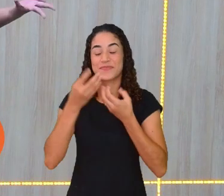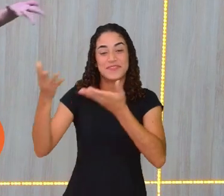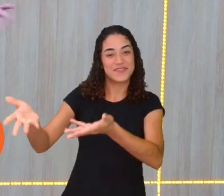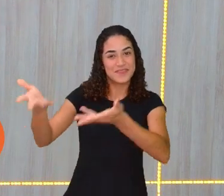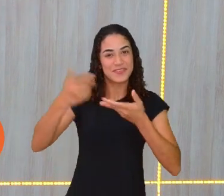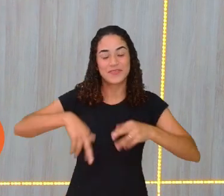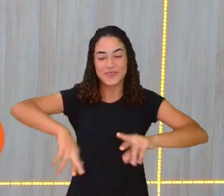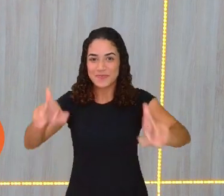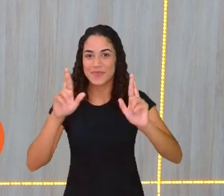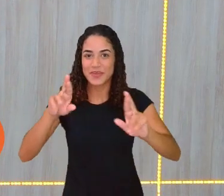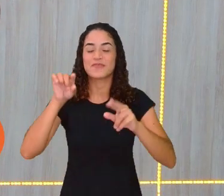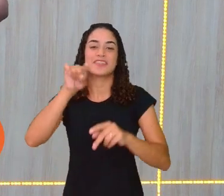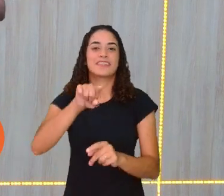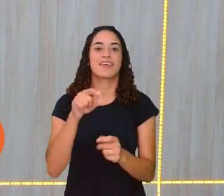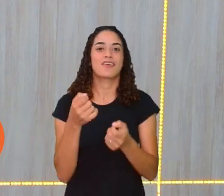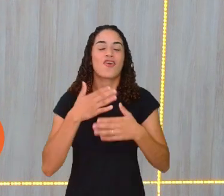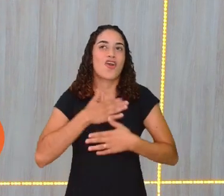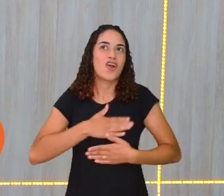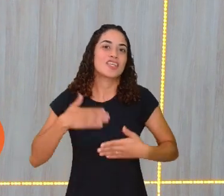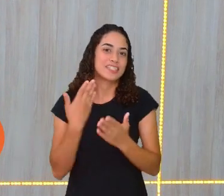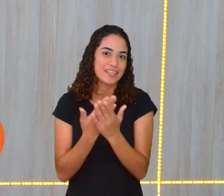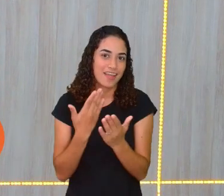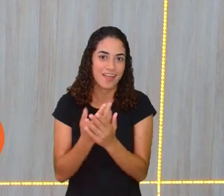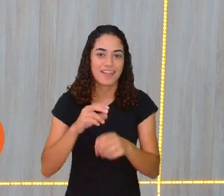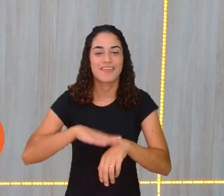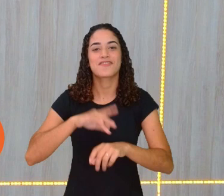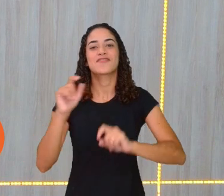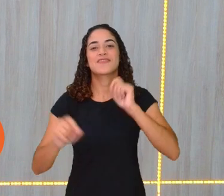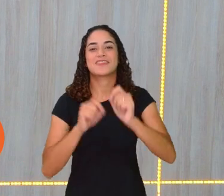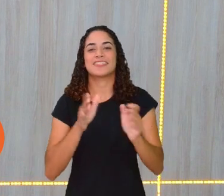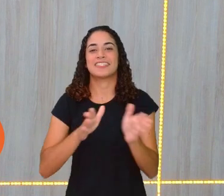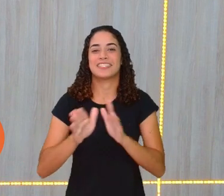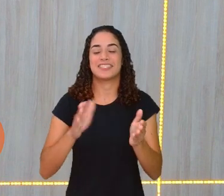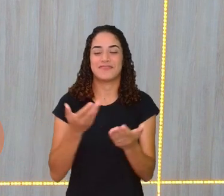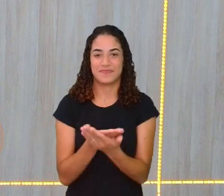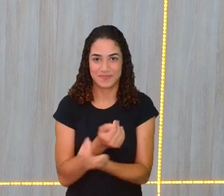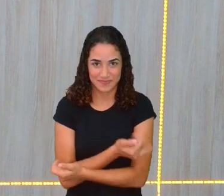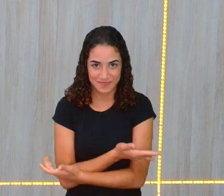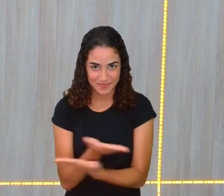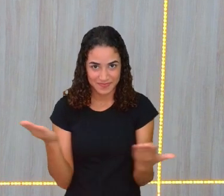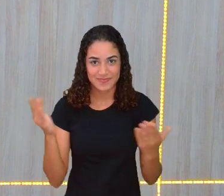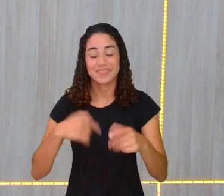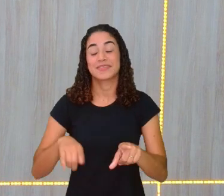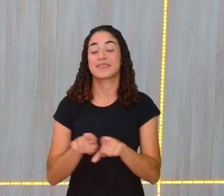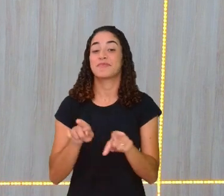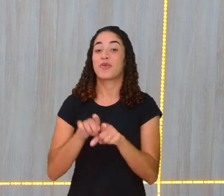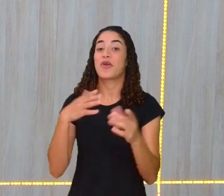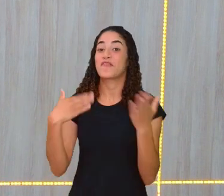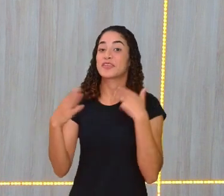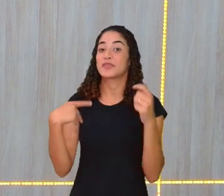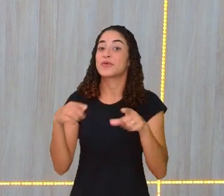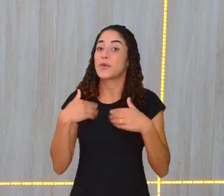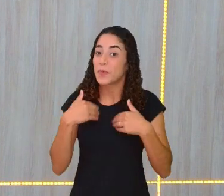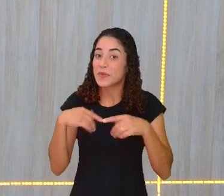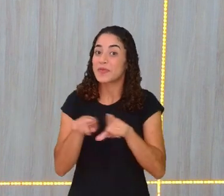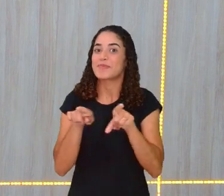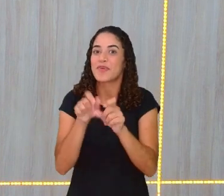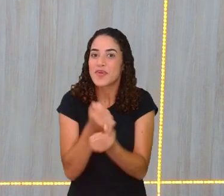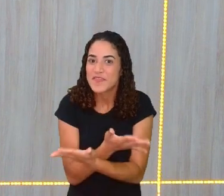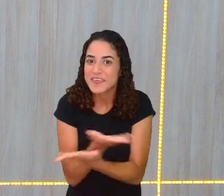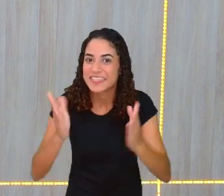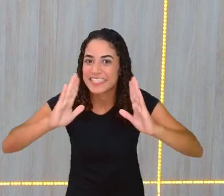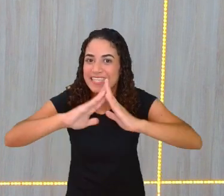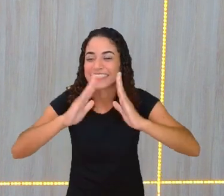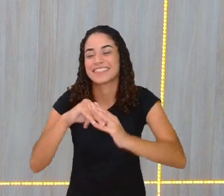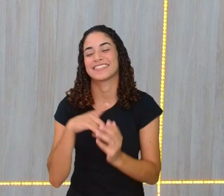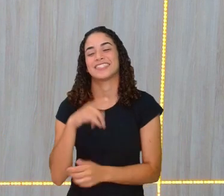aula. Ingrid vai tornar essa aula mais acessível a todo mundo que está aí em casa. E, conversando comigo e com vocês aí de casa, eu